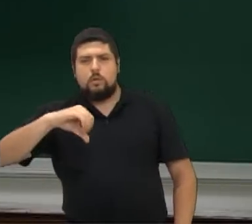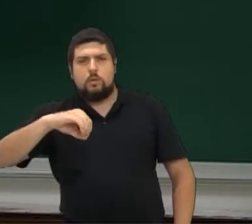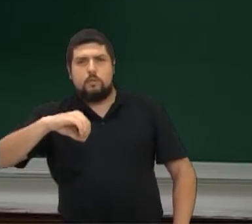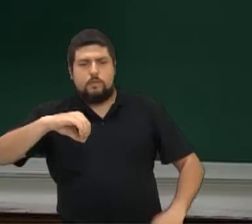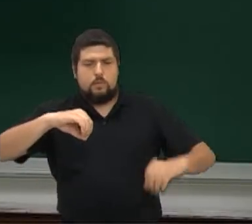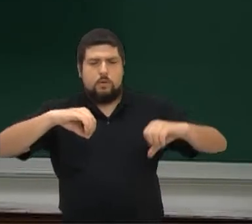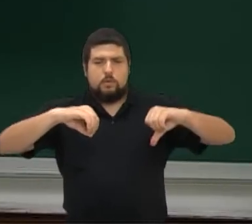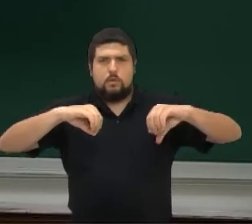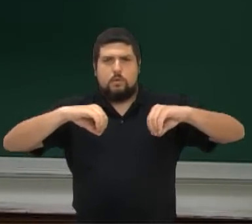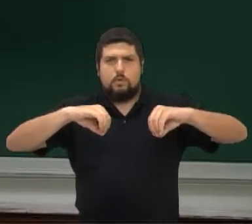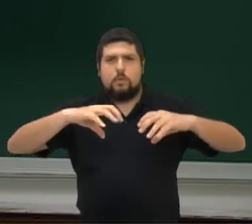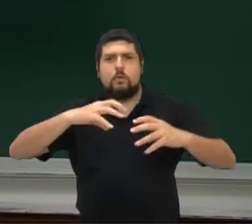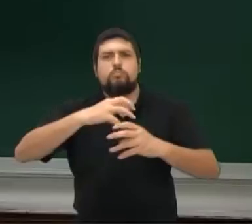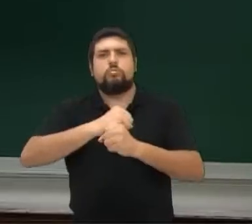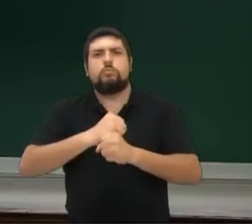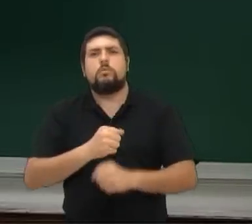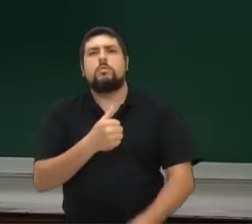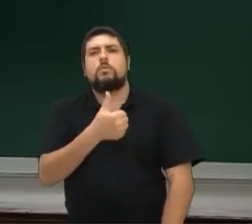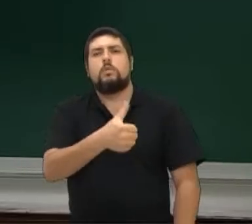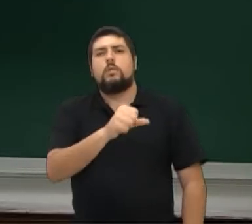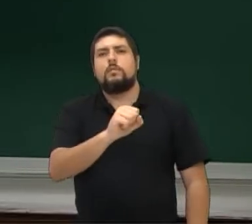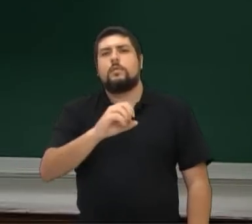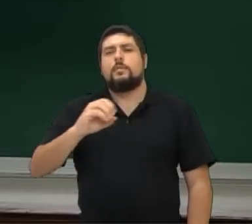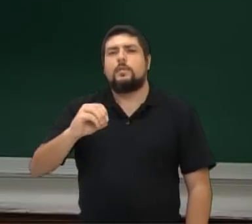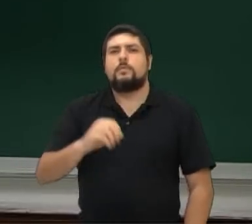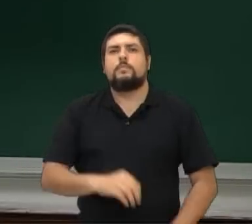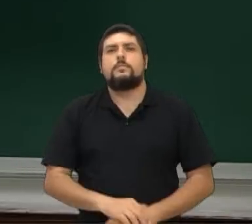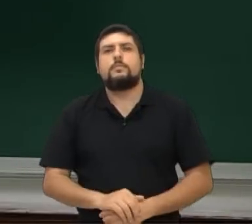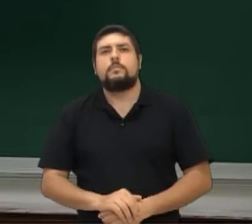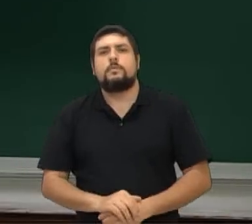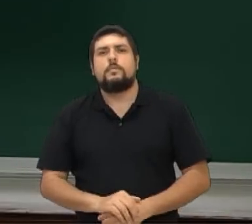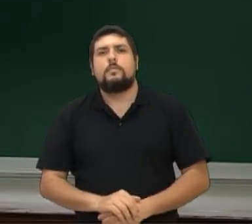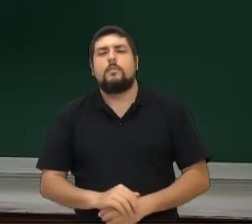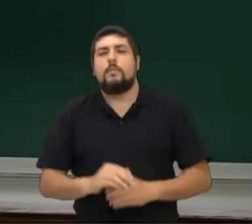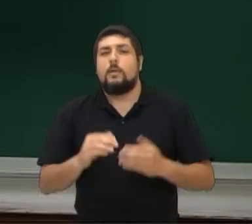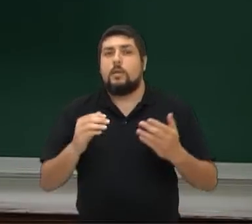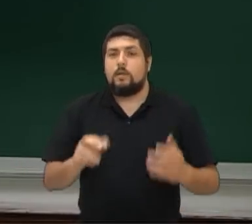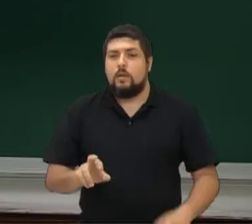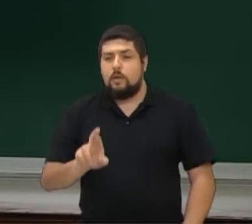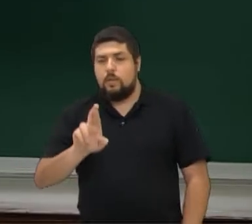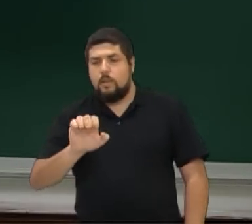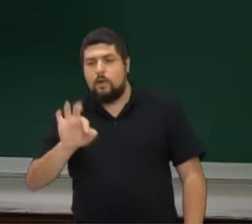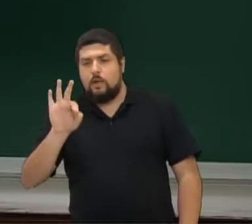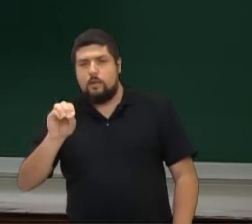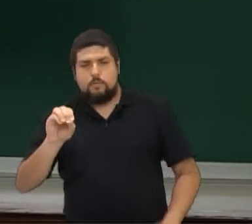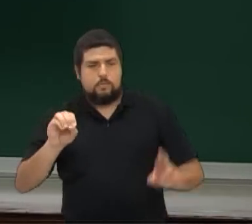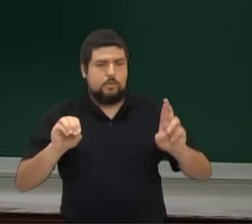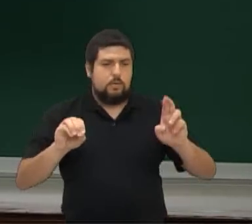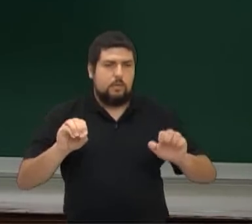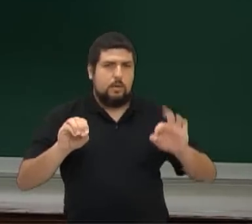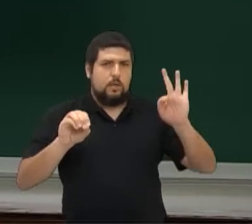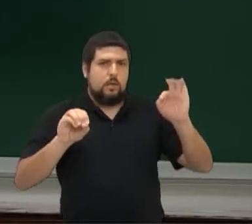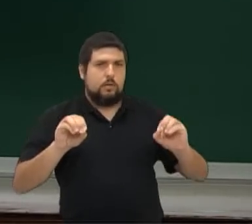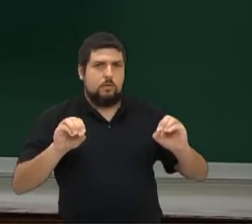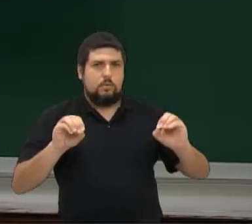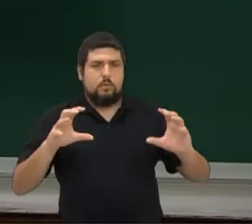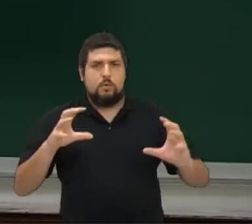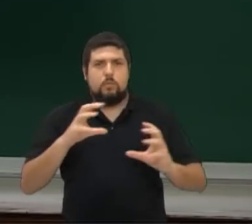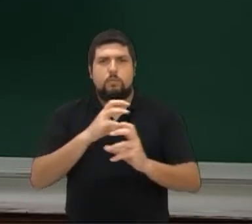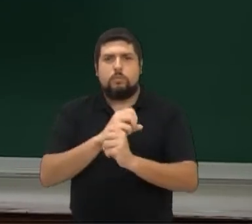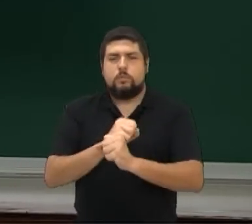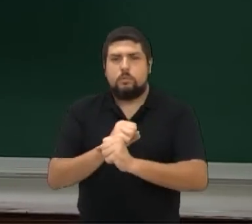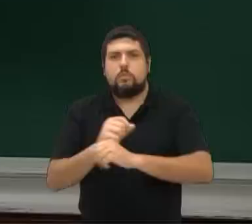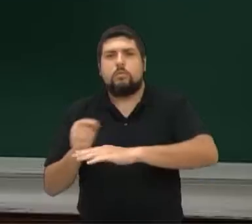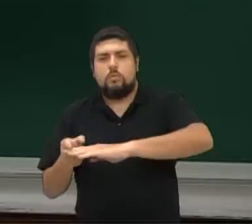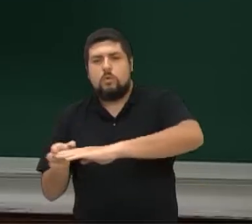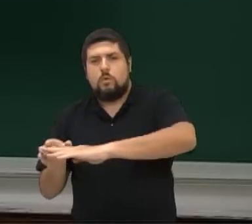90, 180 graus. A soma de dois ângulos retos me daria como resposta um ângulo de meia